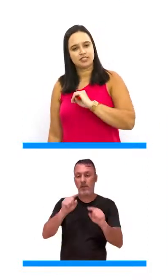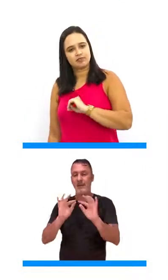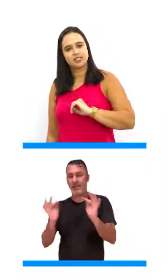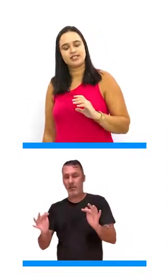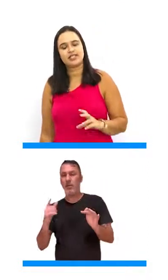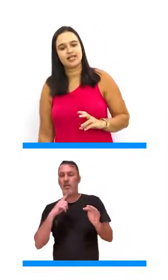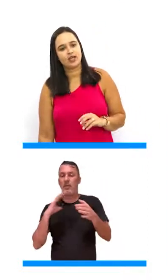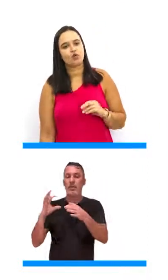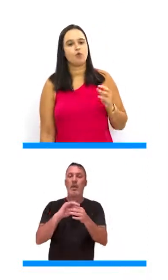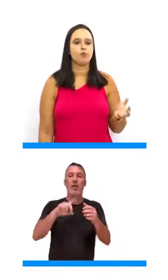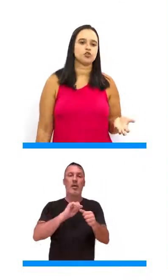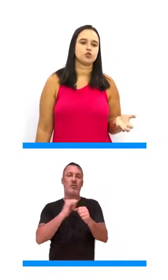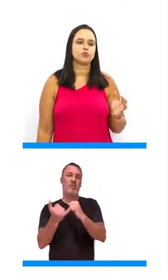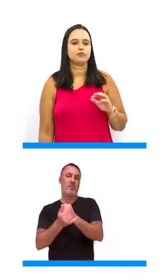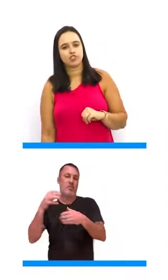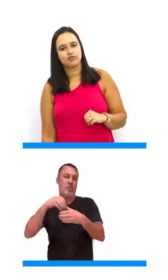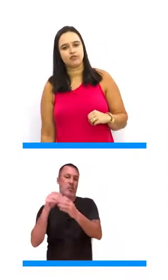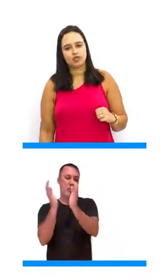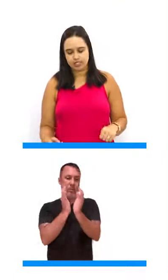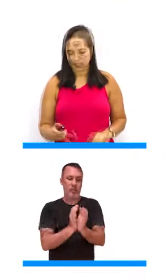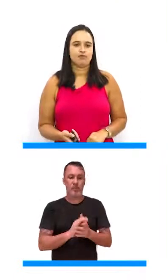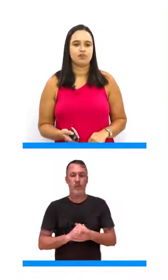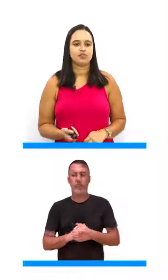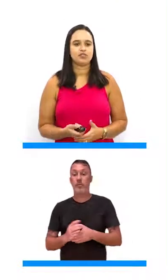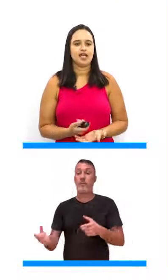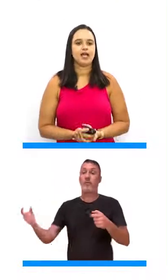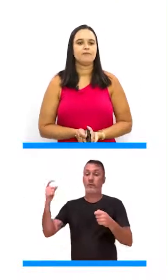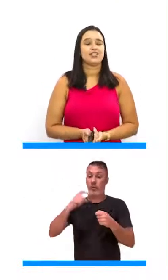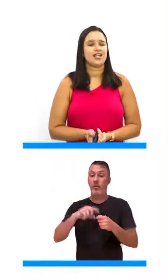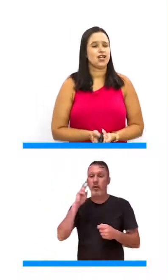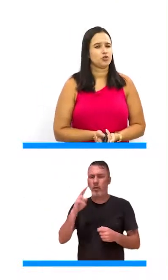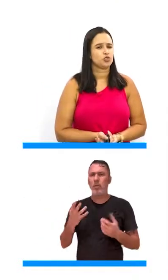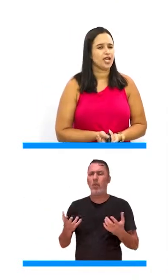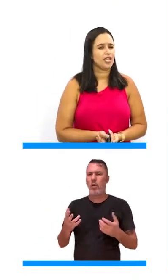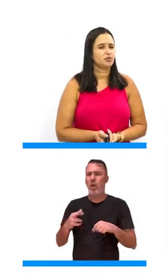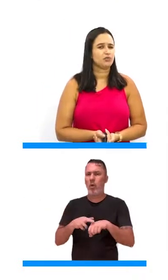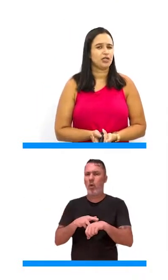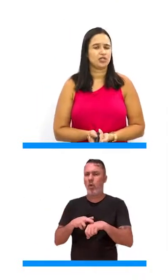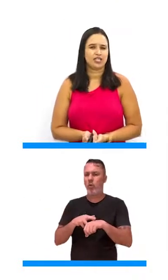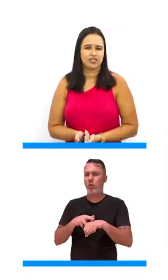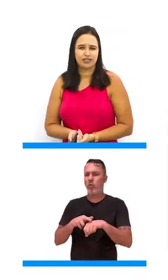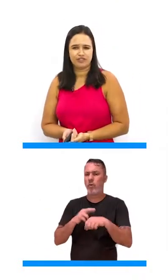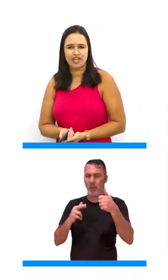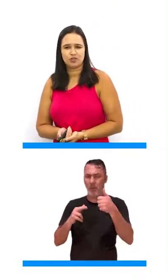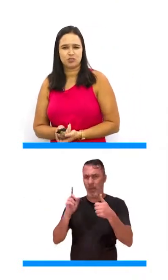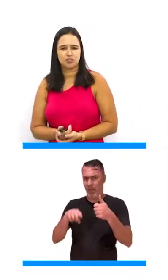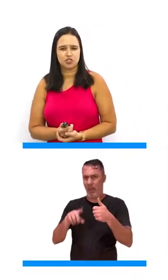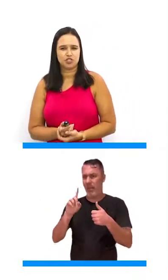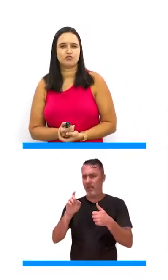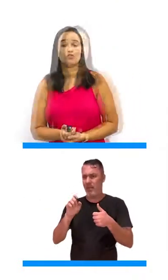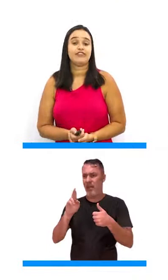Derivado e simples. E D, composto, primitivo e simples. Vamos voltar. Será que arroxeado é o quê?